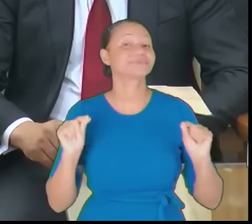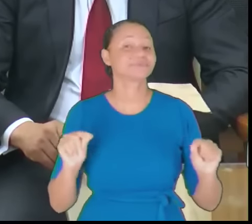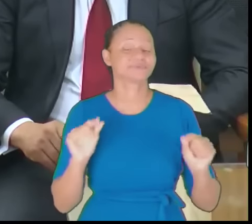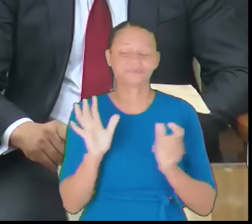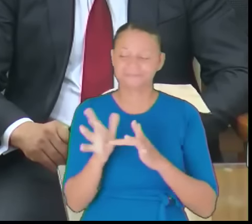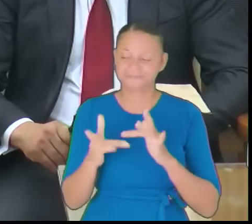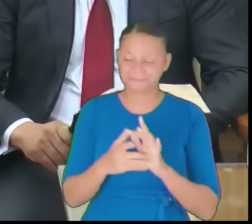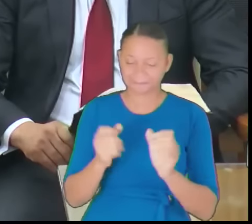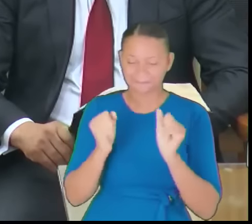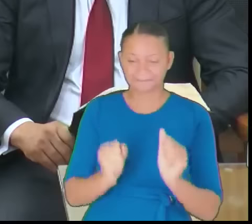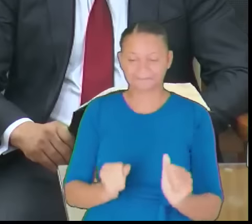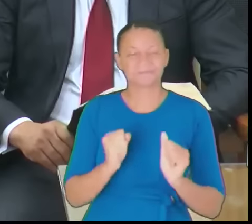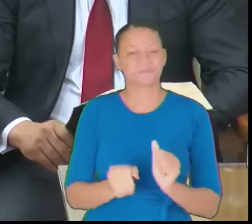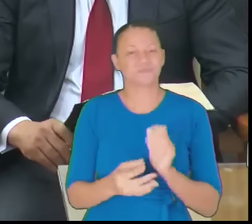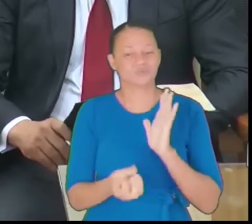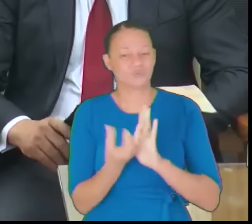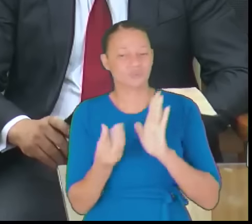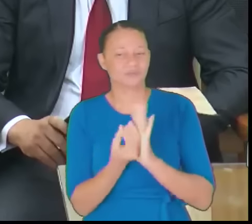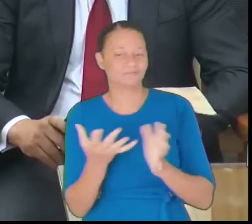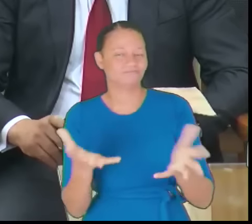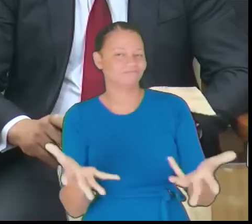Jesus pode fazer uma obra grande.